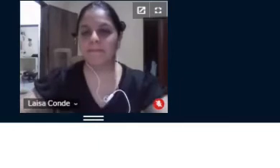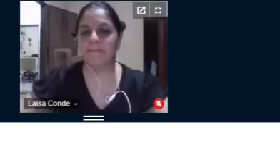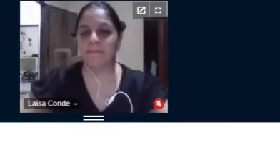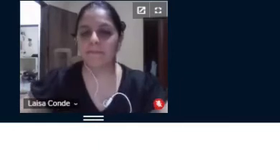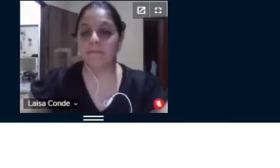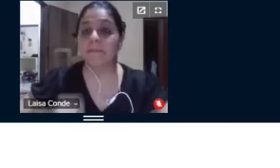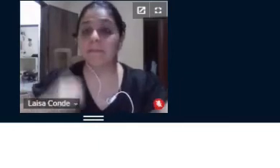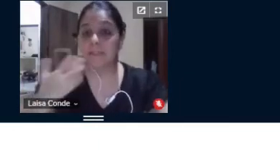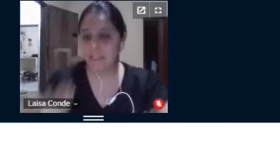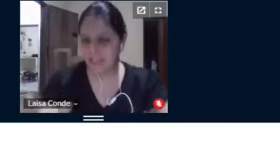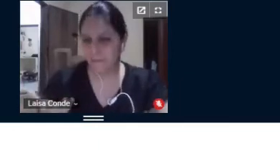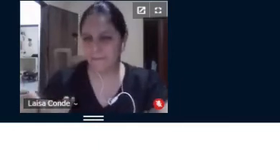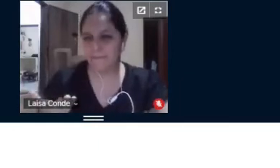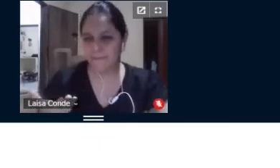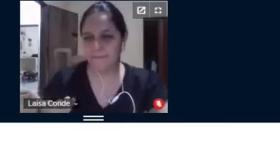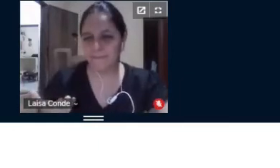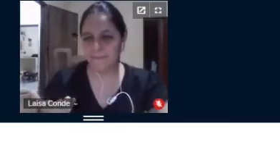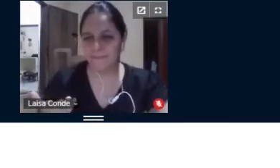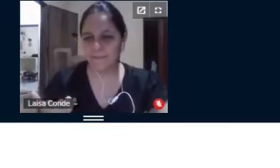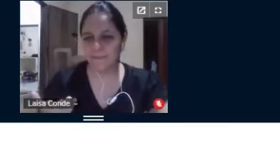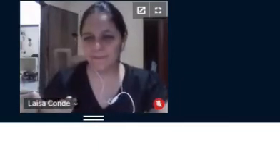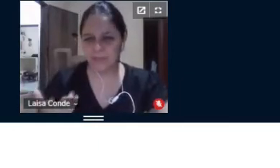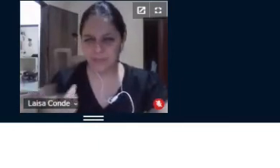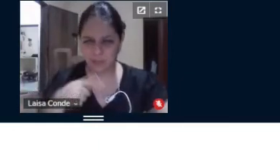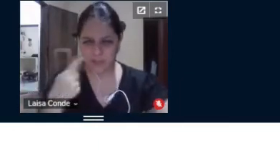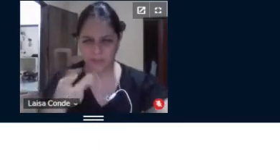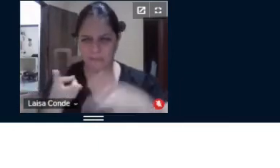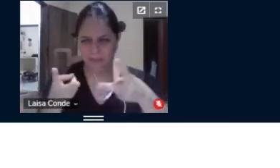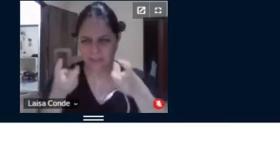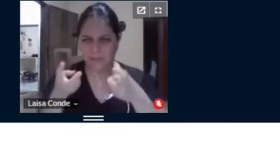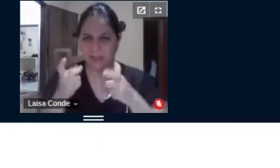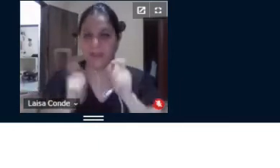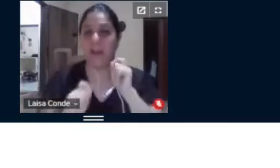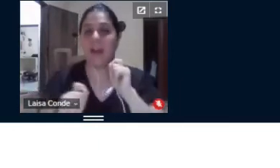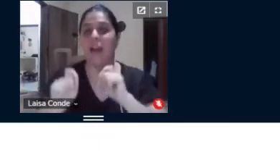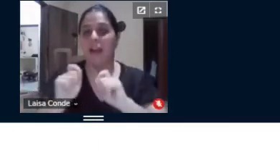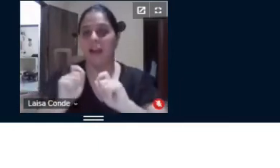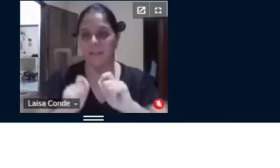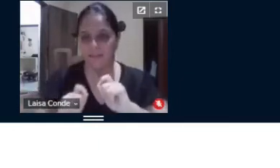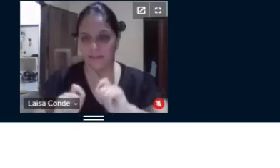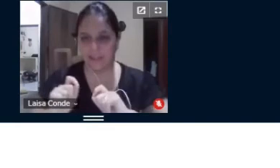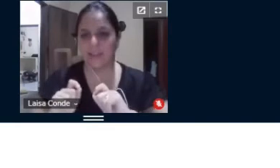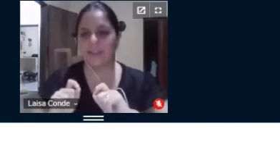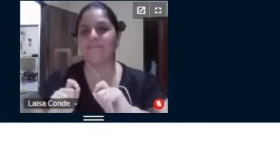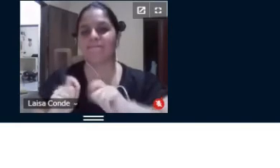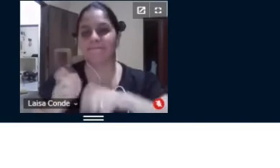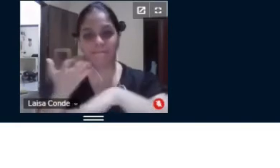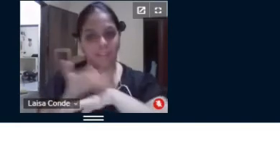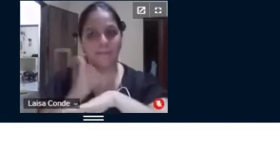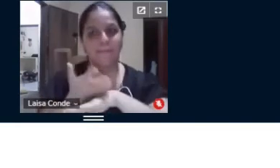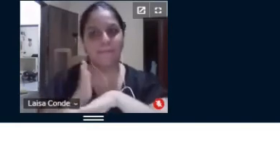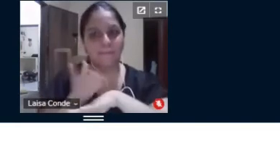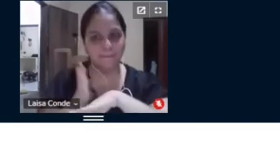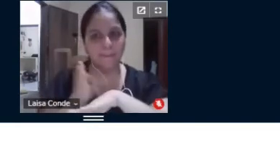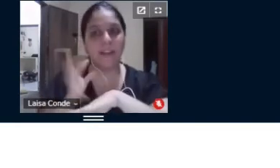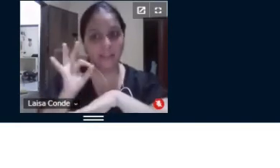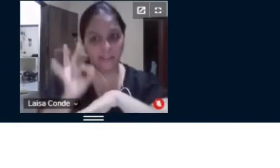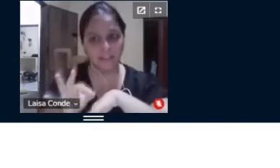Então, em cima dessa observação, é que foi bolado esse ensaio, tá